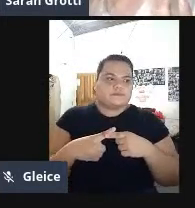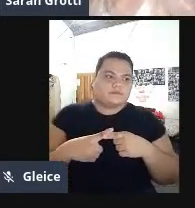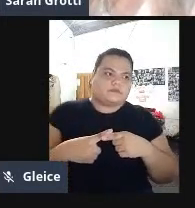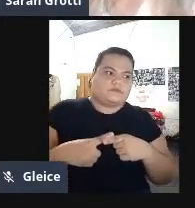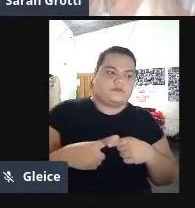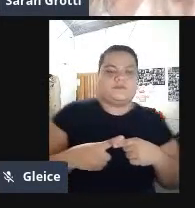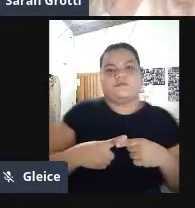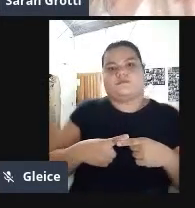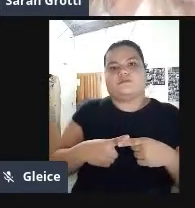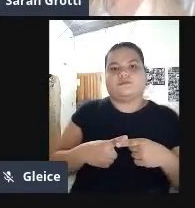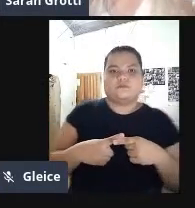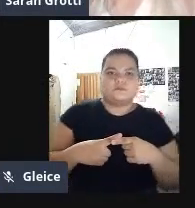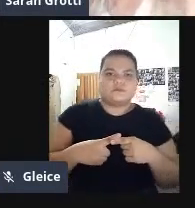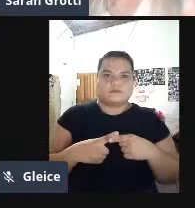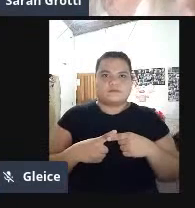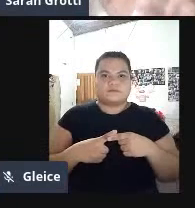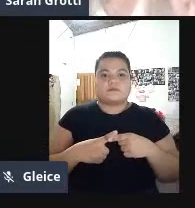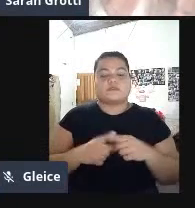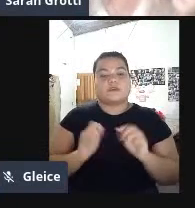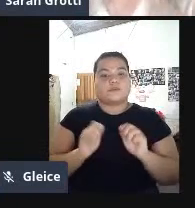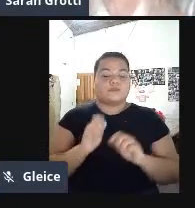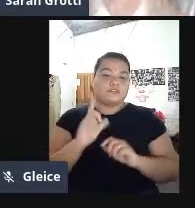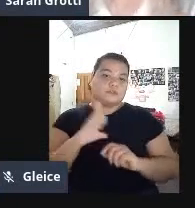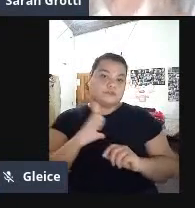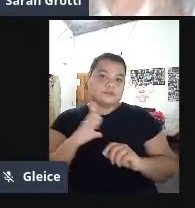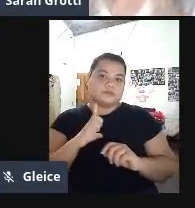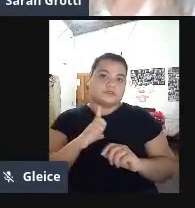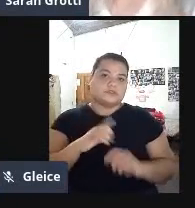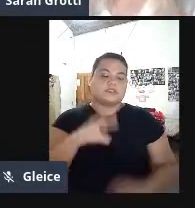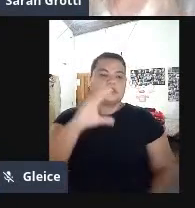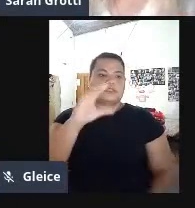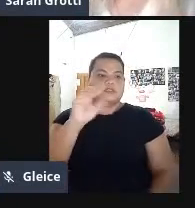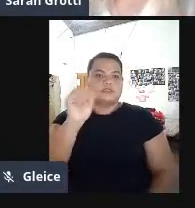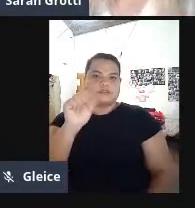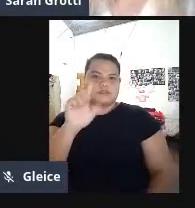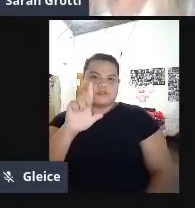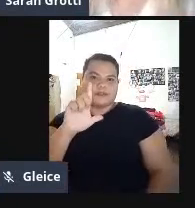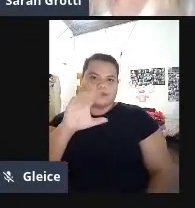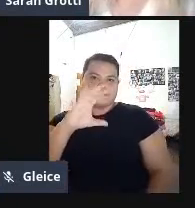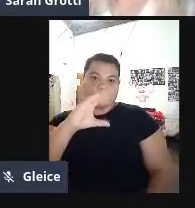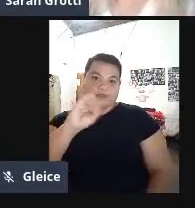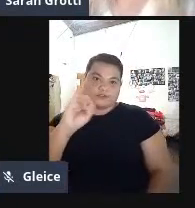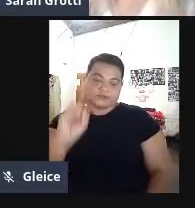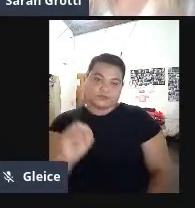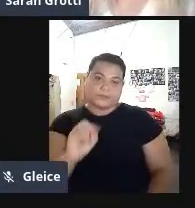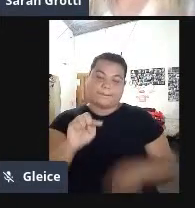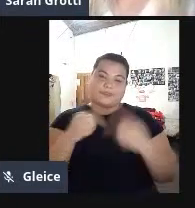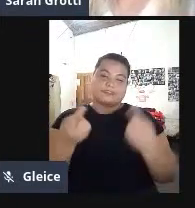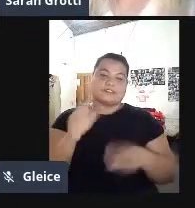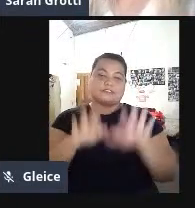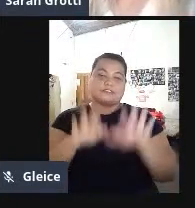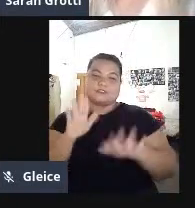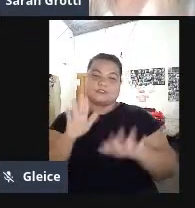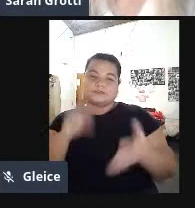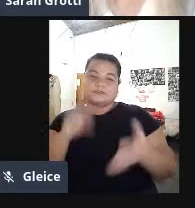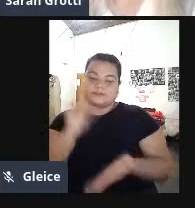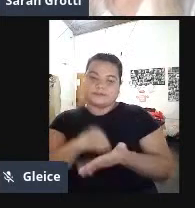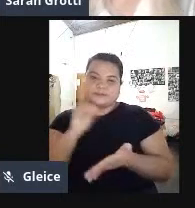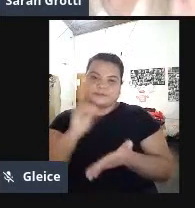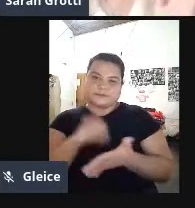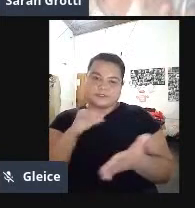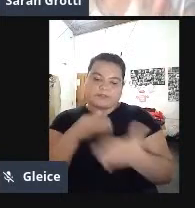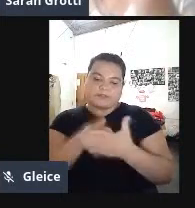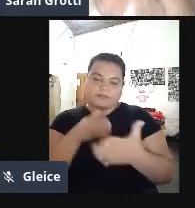mesmo gênero alimentício pode ter o cálcio, mas também ter o seu inibidor, sendo ele fitato, oxalato, tanino.